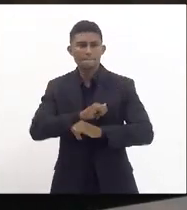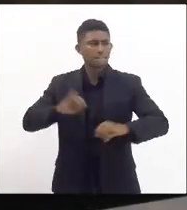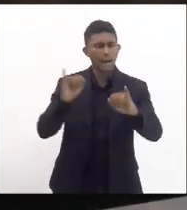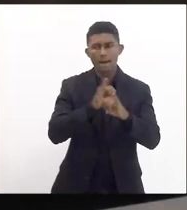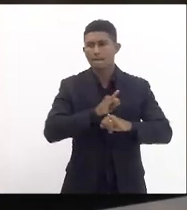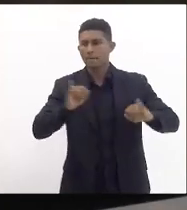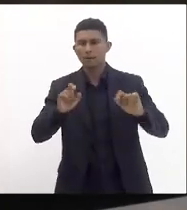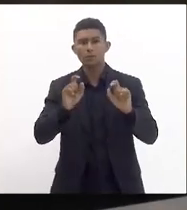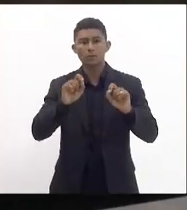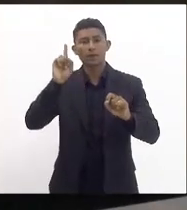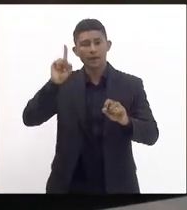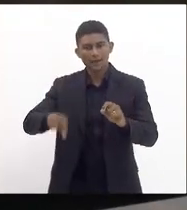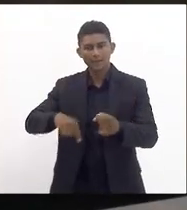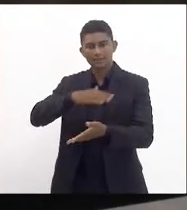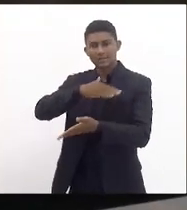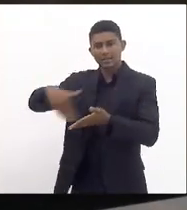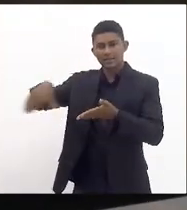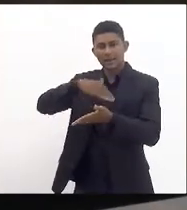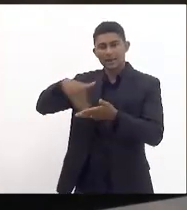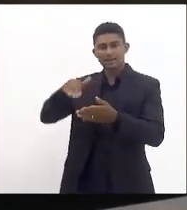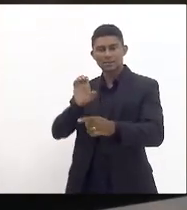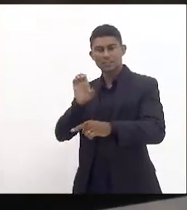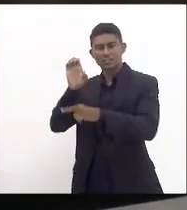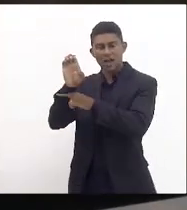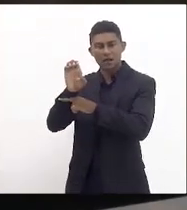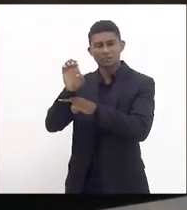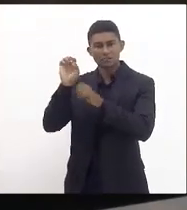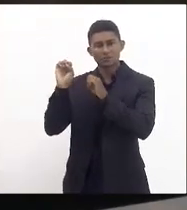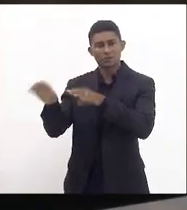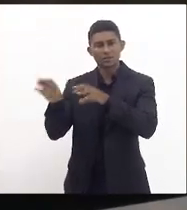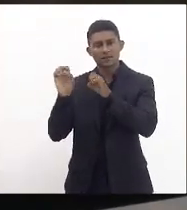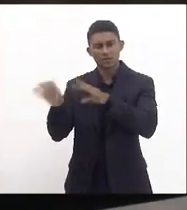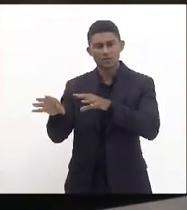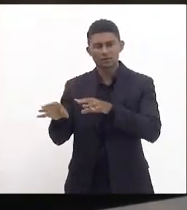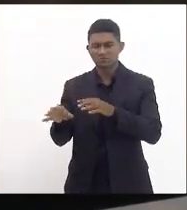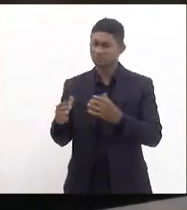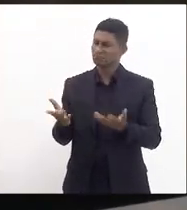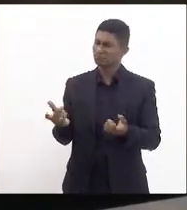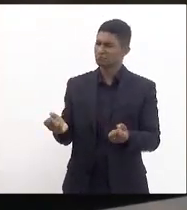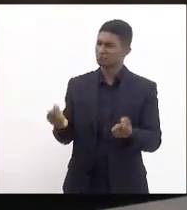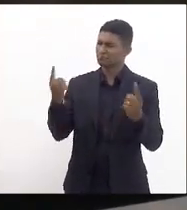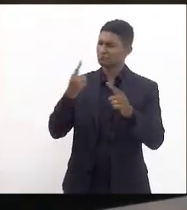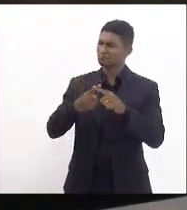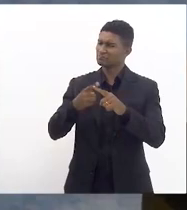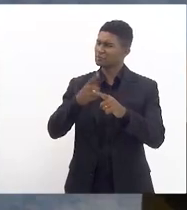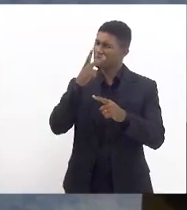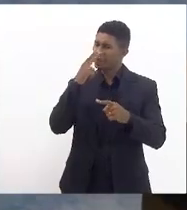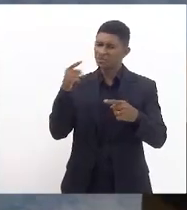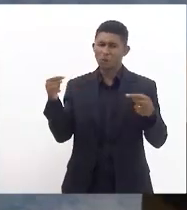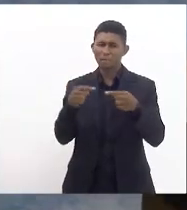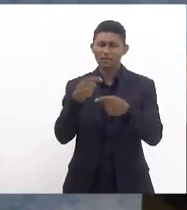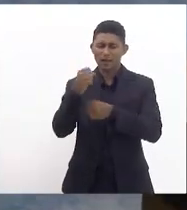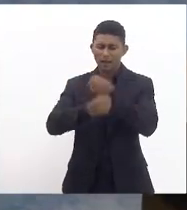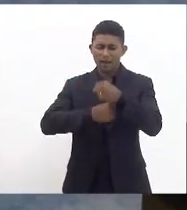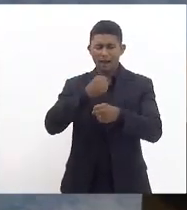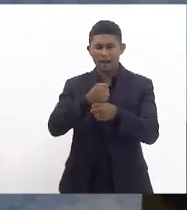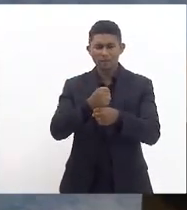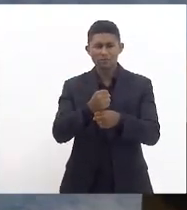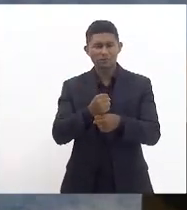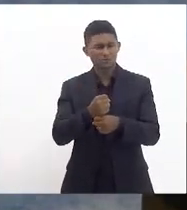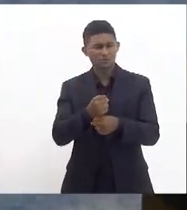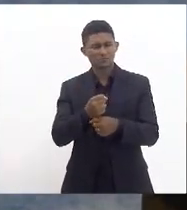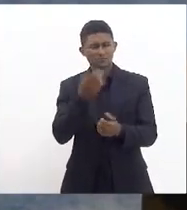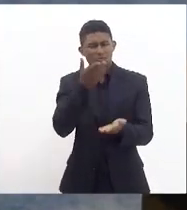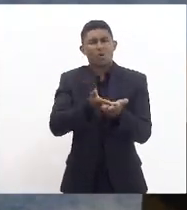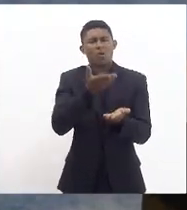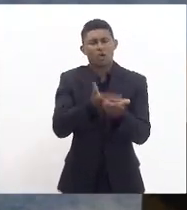a Secretaria de Estado de Educação, o que parece redundante, porque se trata de ano letivo. Mas a gente sempre acha que